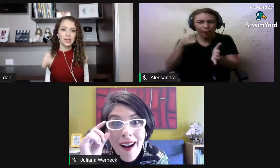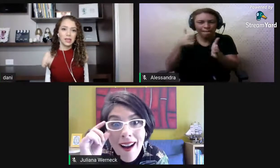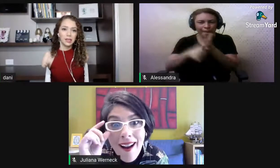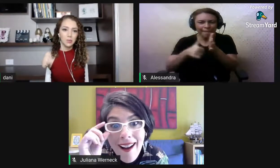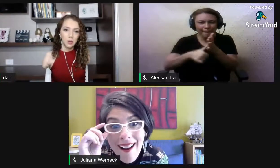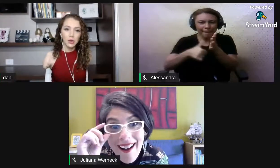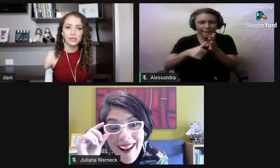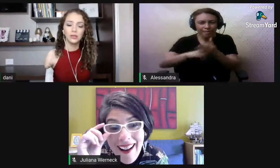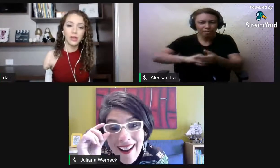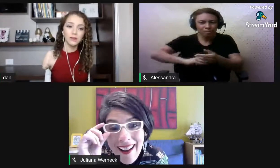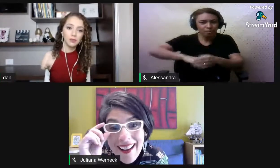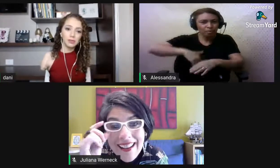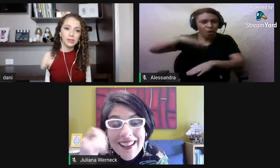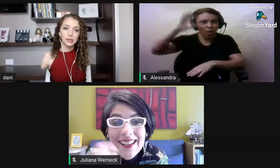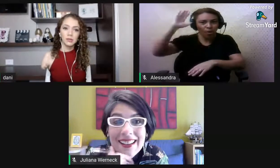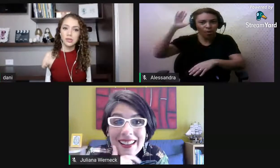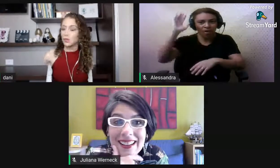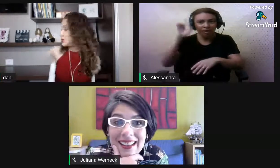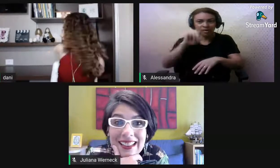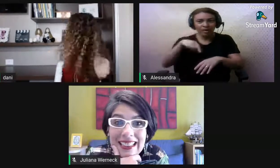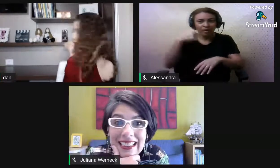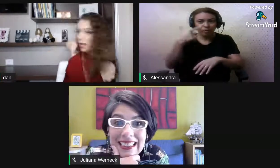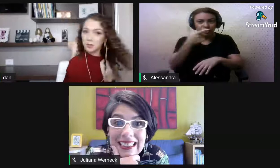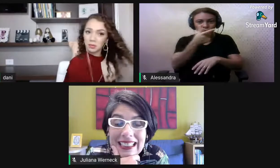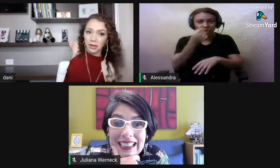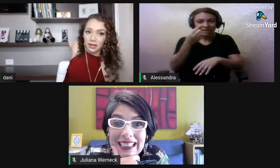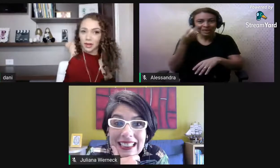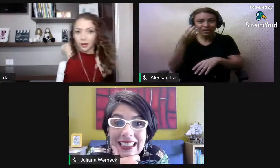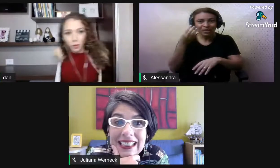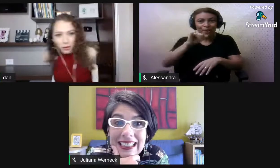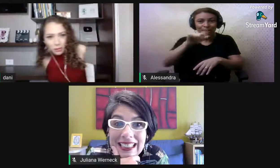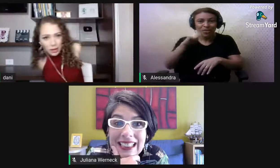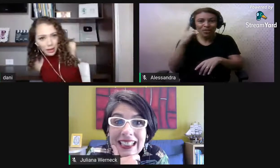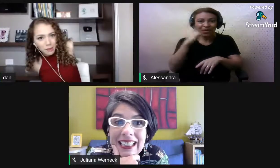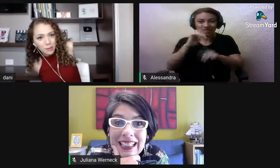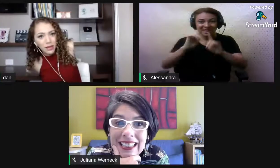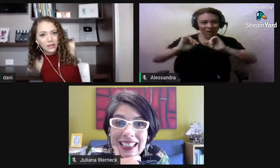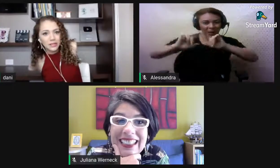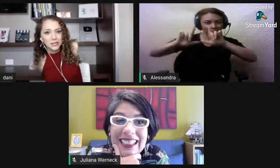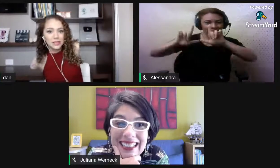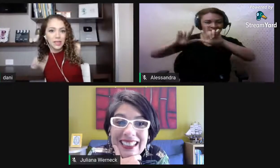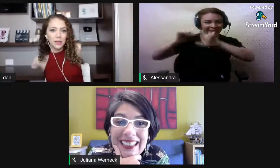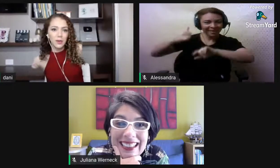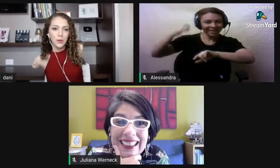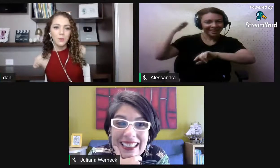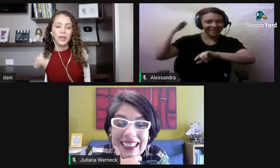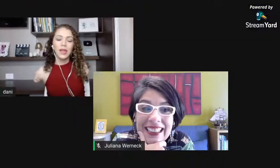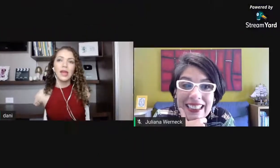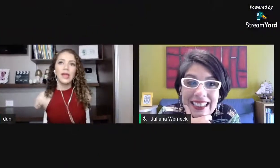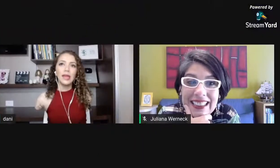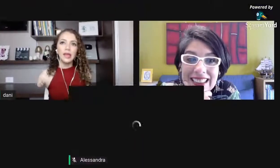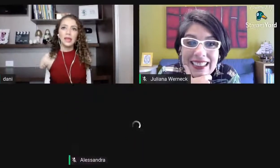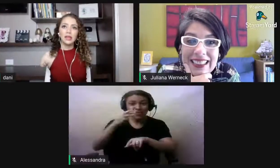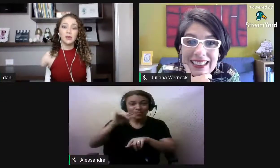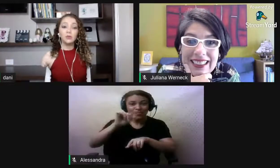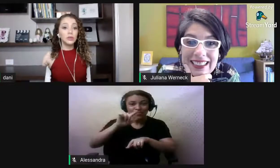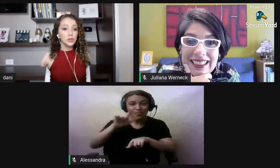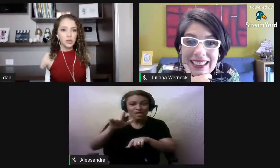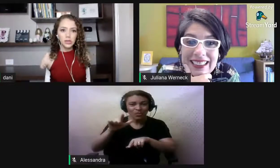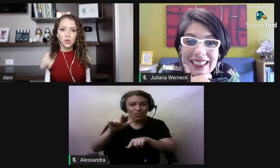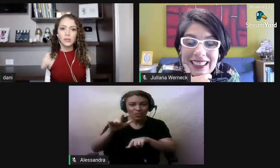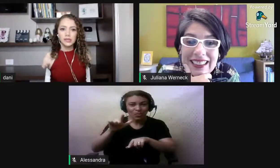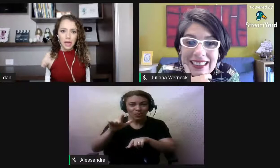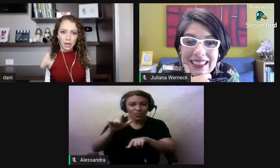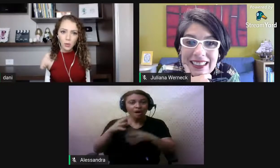dias depois, eu estava com 200 mil inscritos. Tem até aqui a minha plaquinha, opa, para cá, minha plaquinha de 100 mil. E